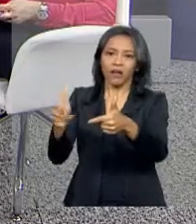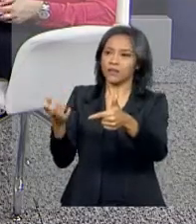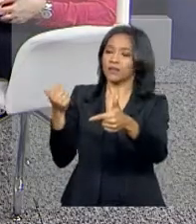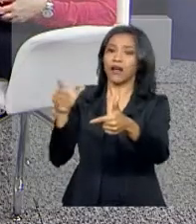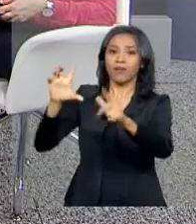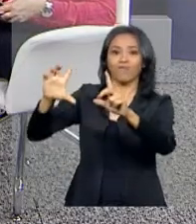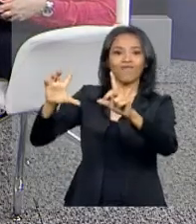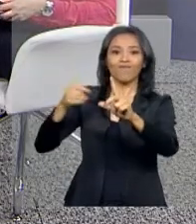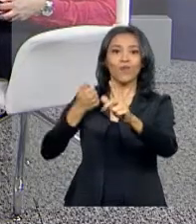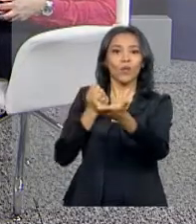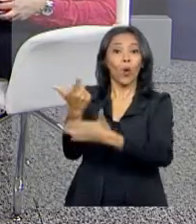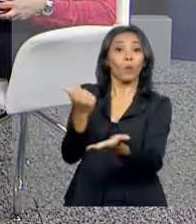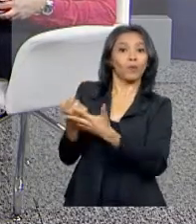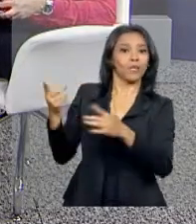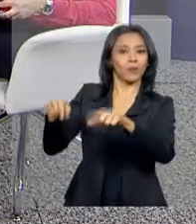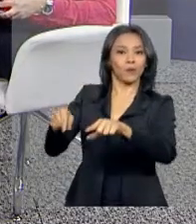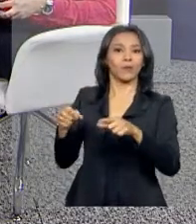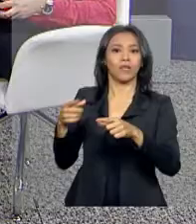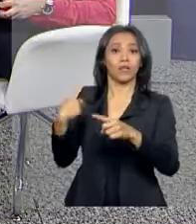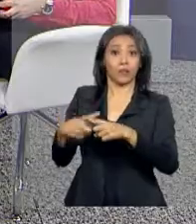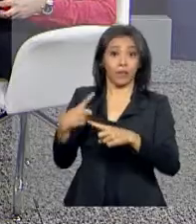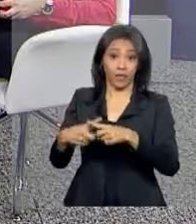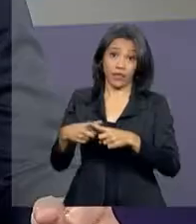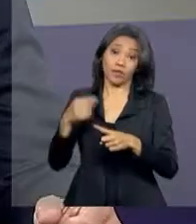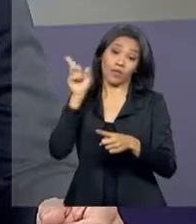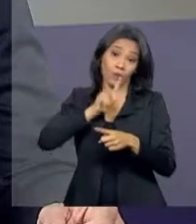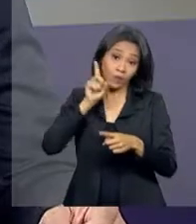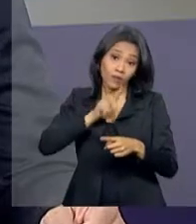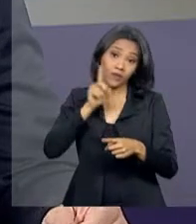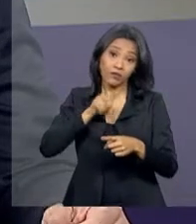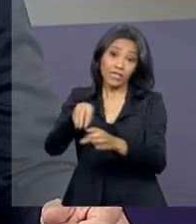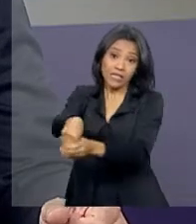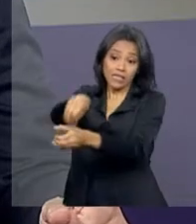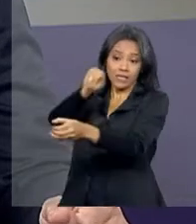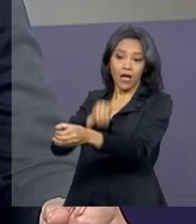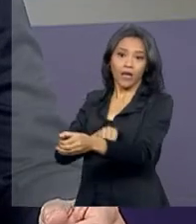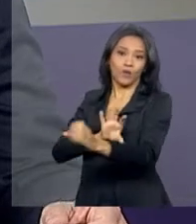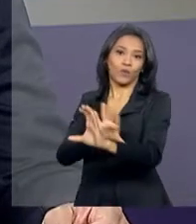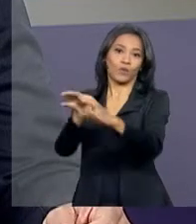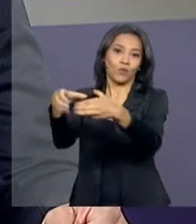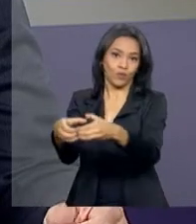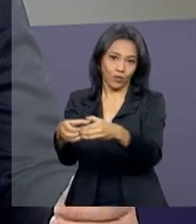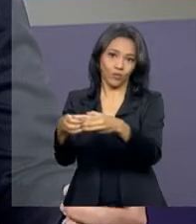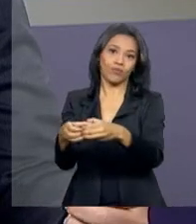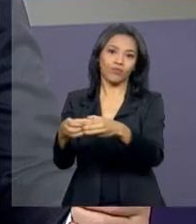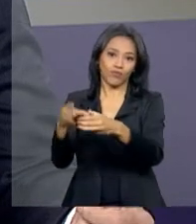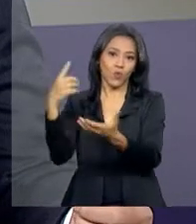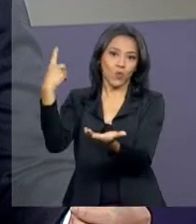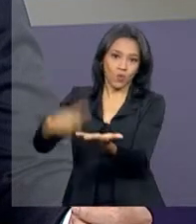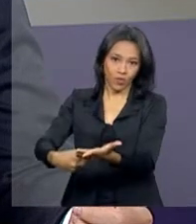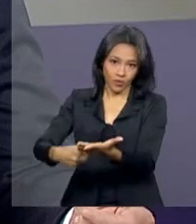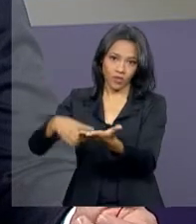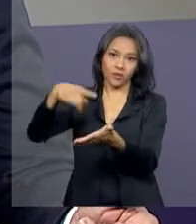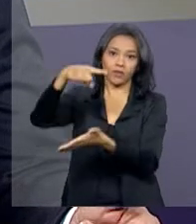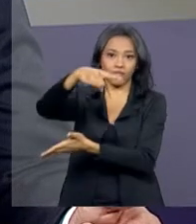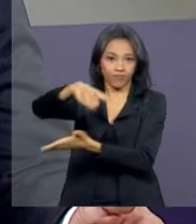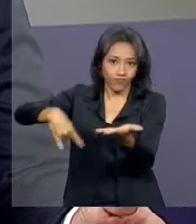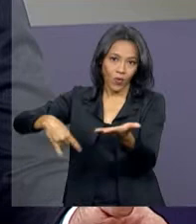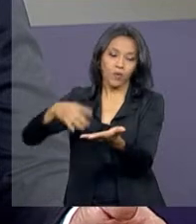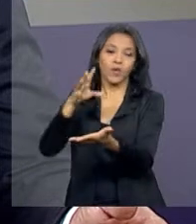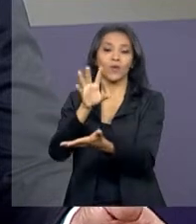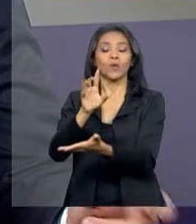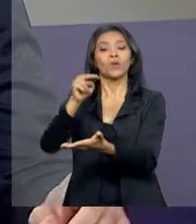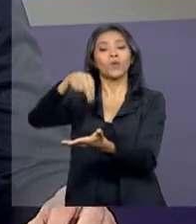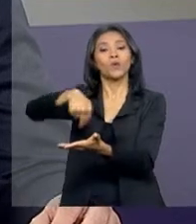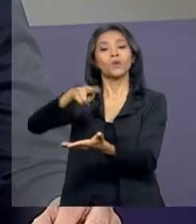do país já que os estados unidos ele saiu do acordo nuclear feito com o irã em 2016 os